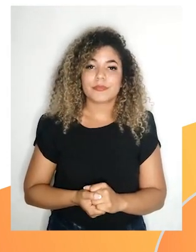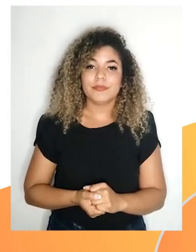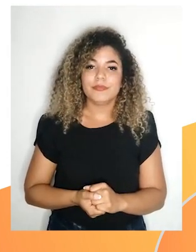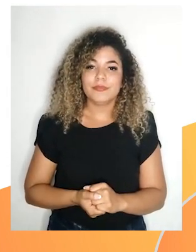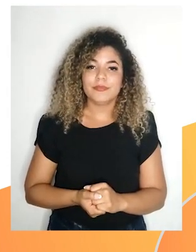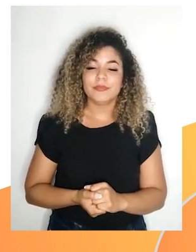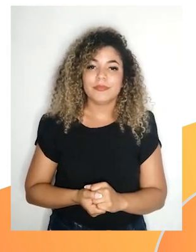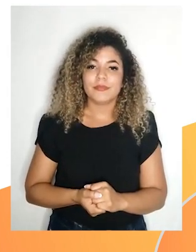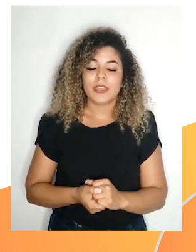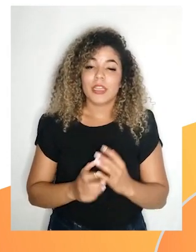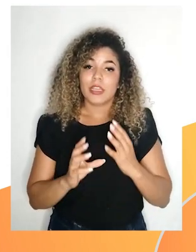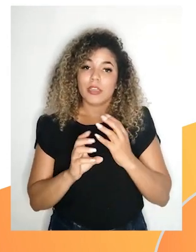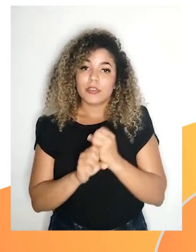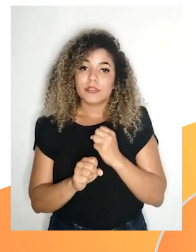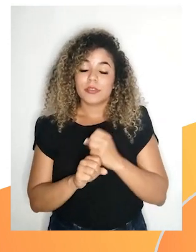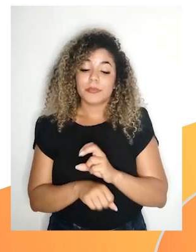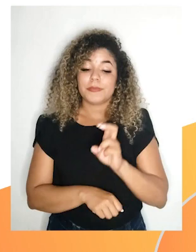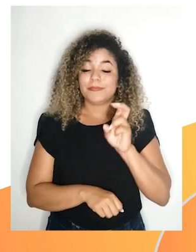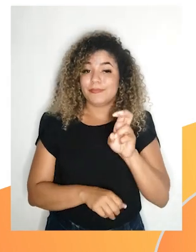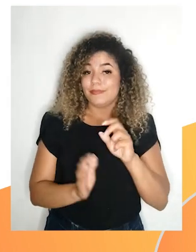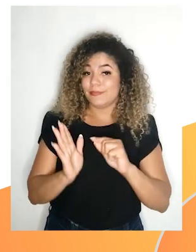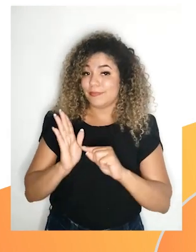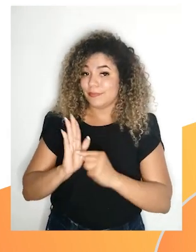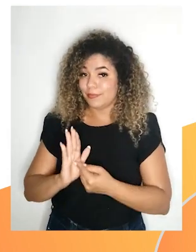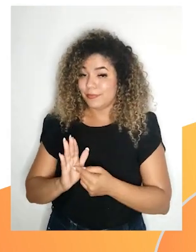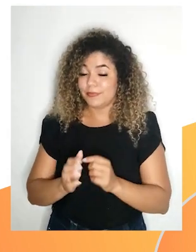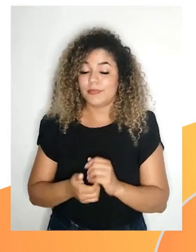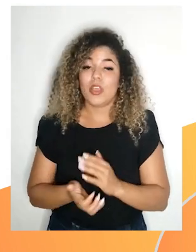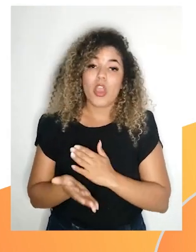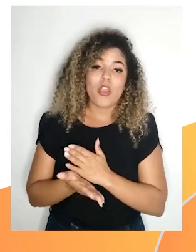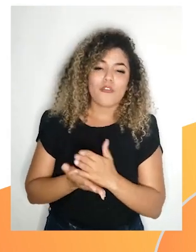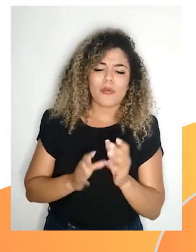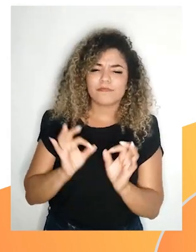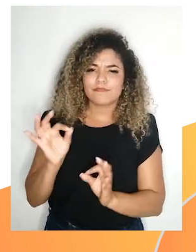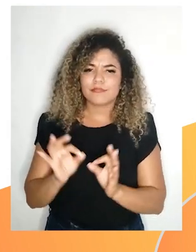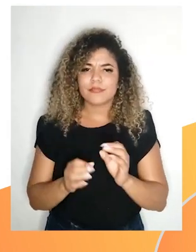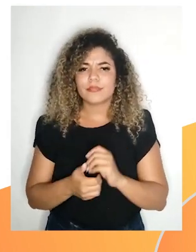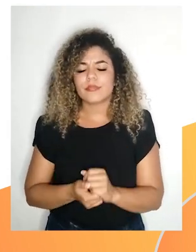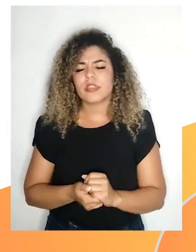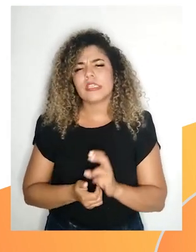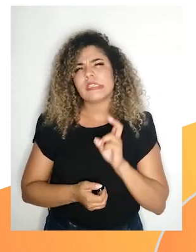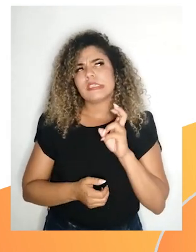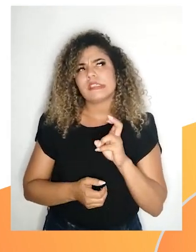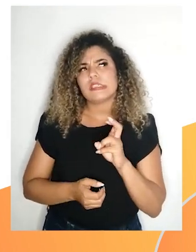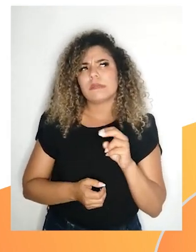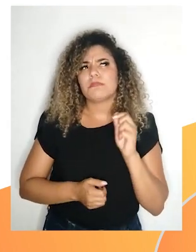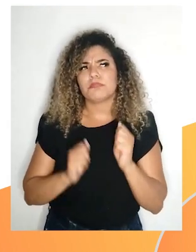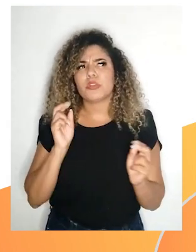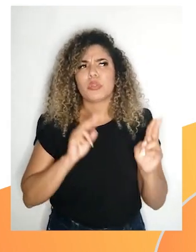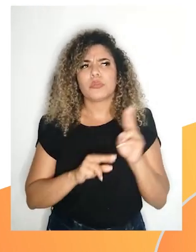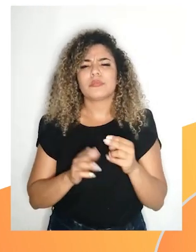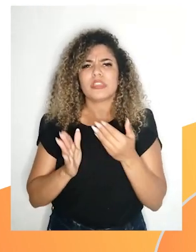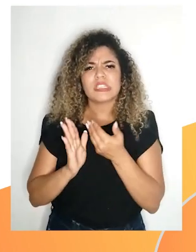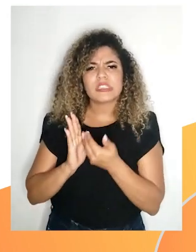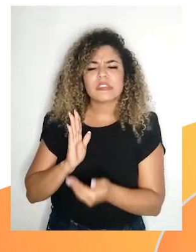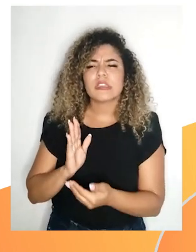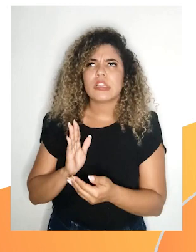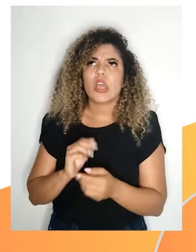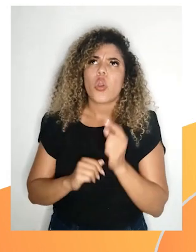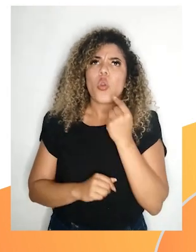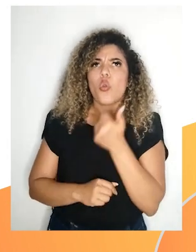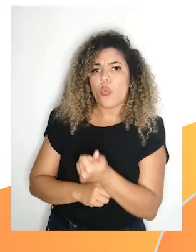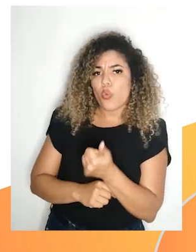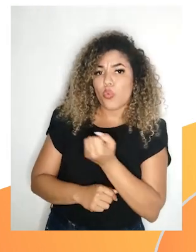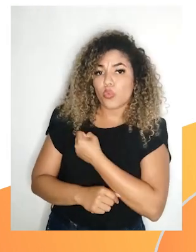Bolo com uma soma de 5. Então vamos começar a montar. Para 5, se eu tirar o número